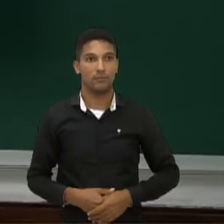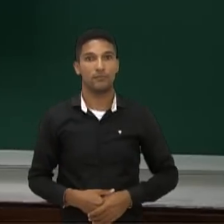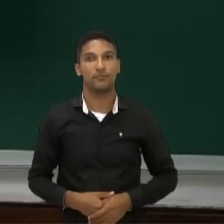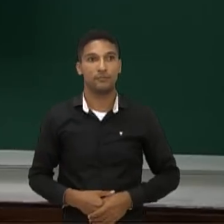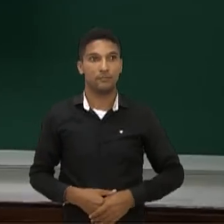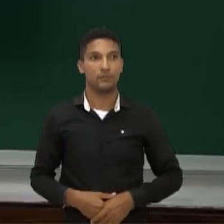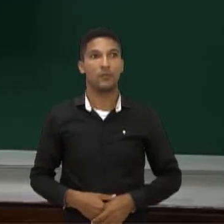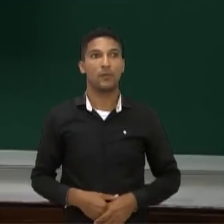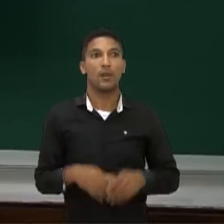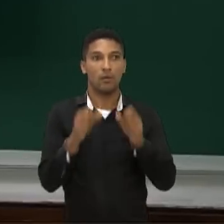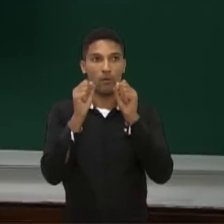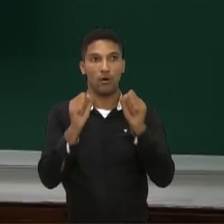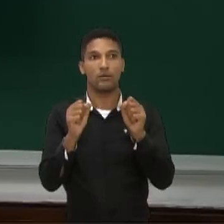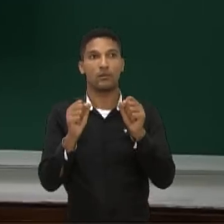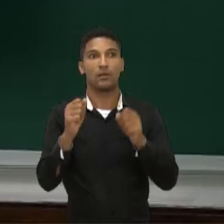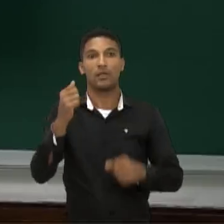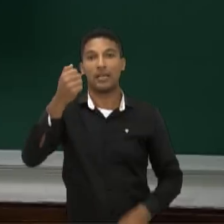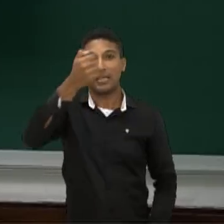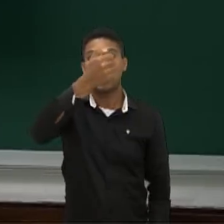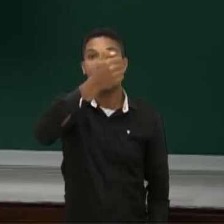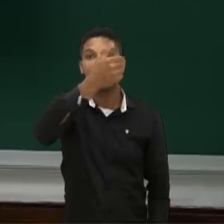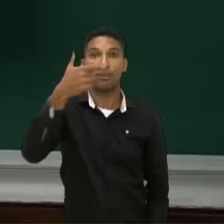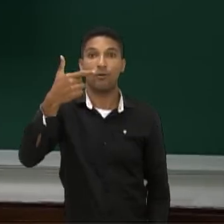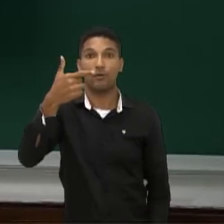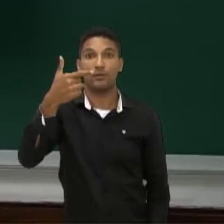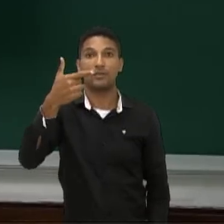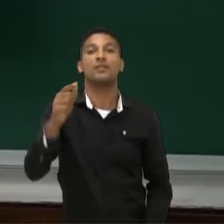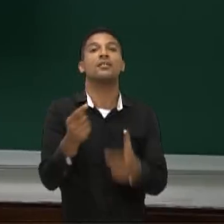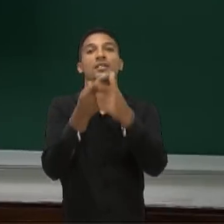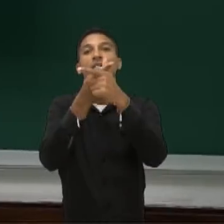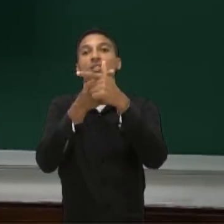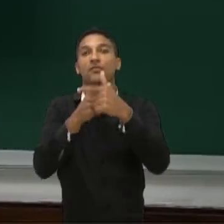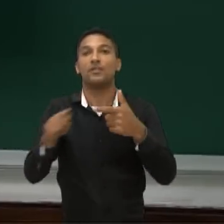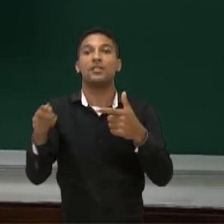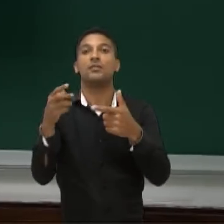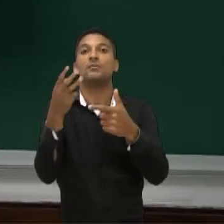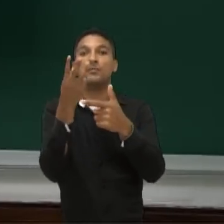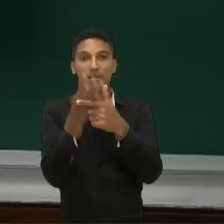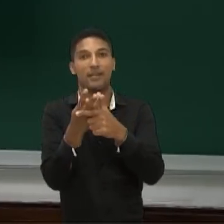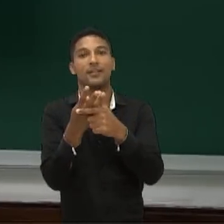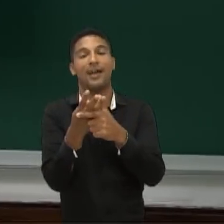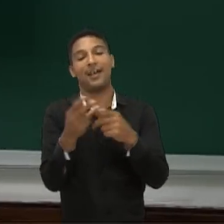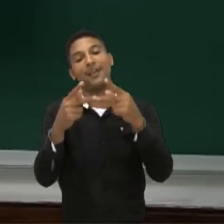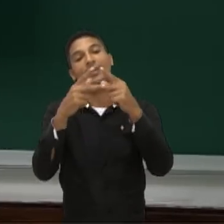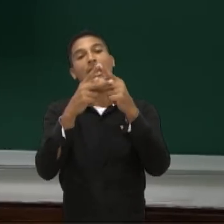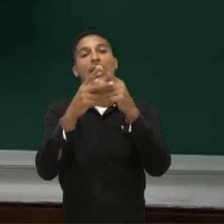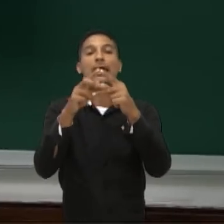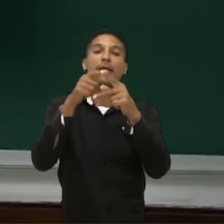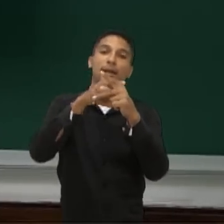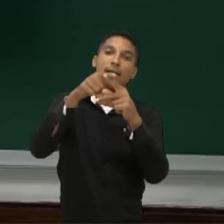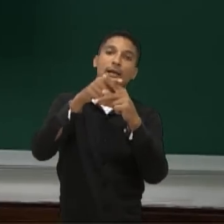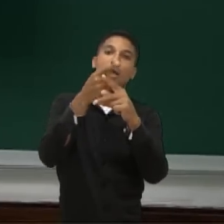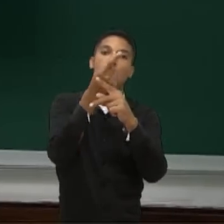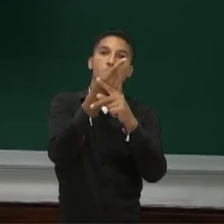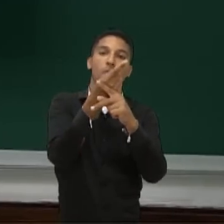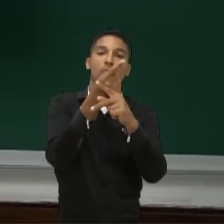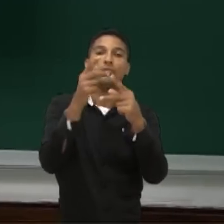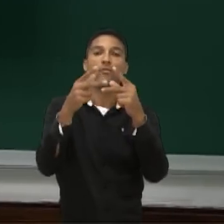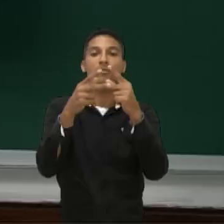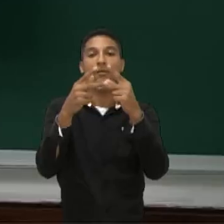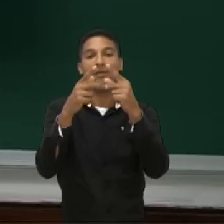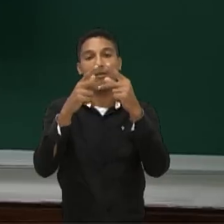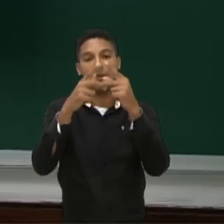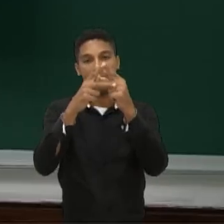lados. Então, eu posso pegar o 12 e dividir por 3 para identificar quanto que vale cada medida, né? Essas